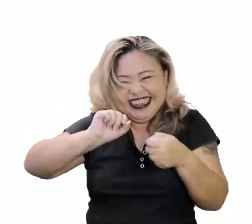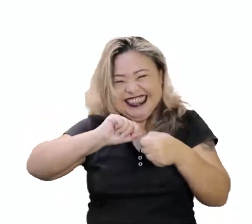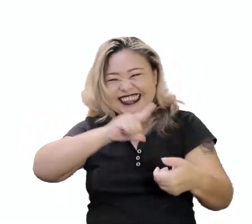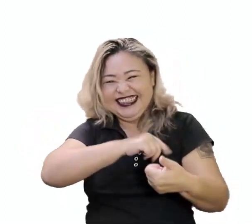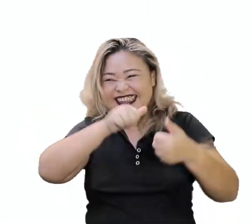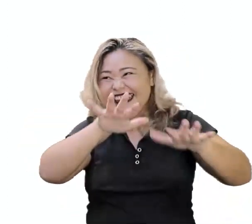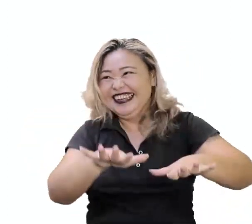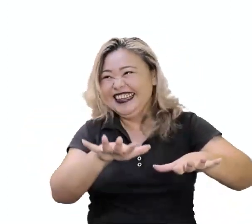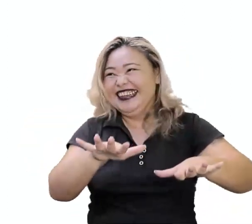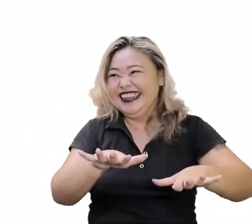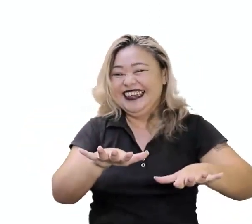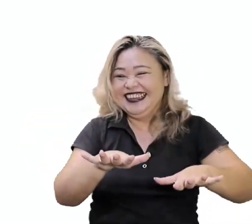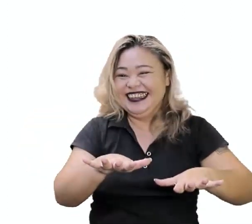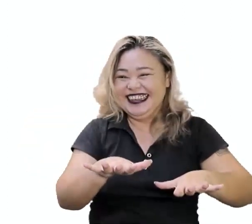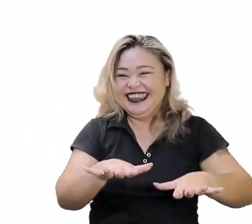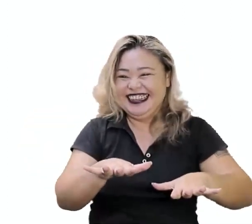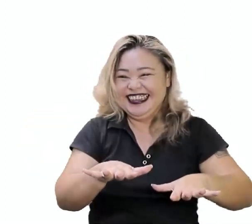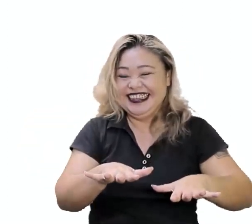estar